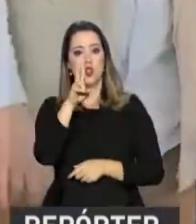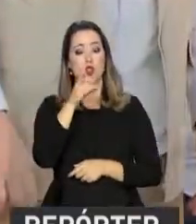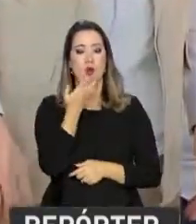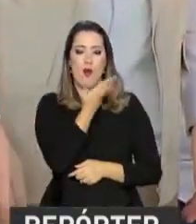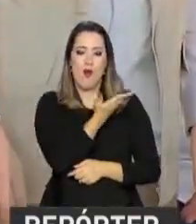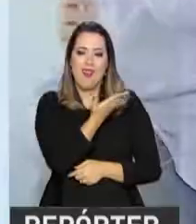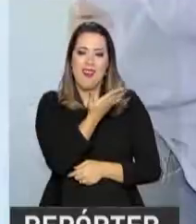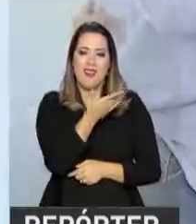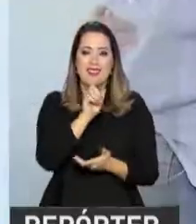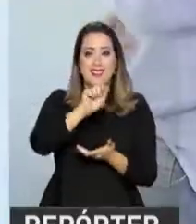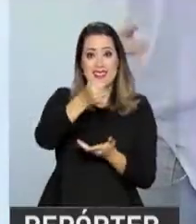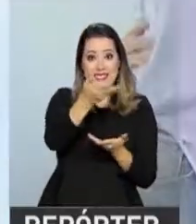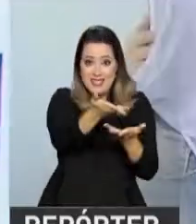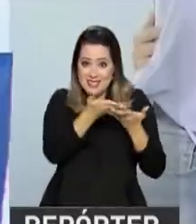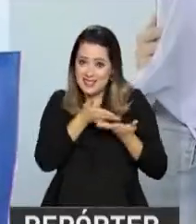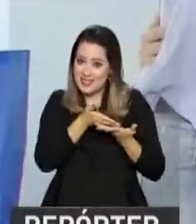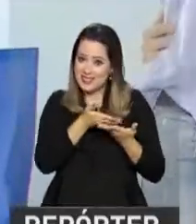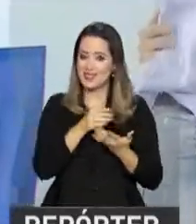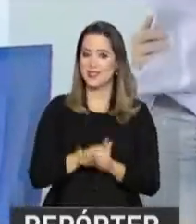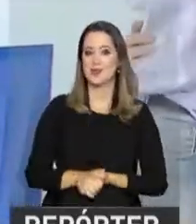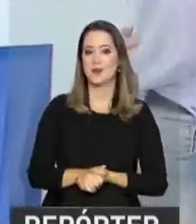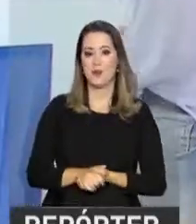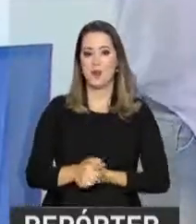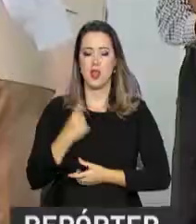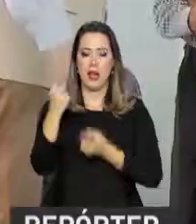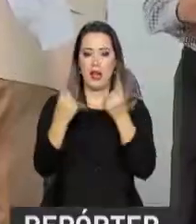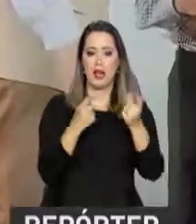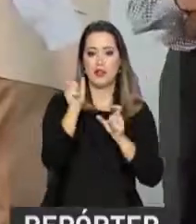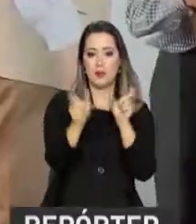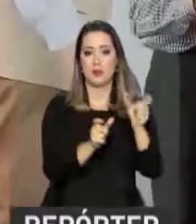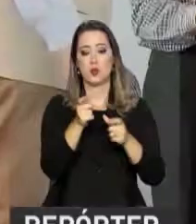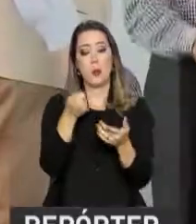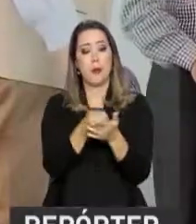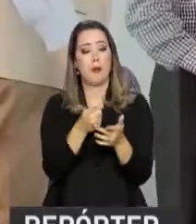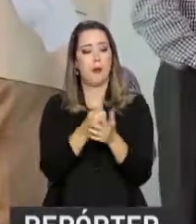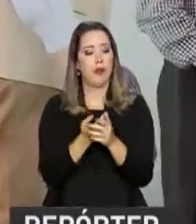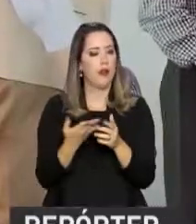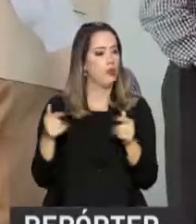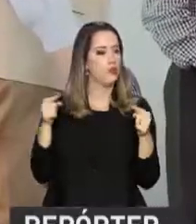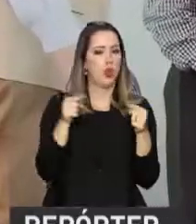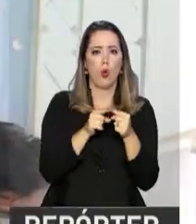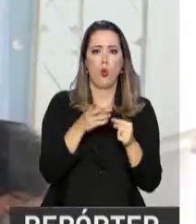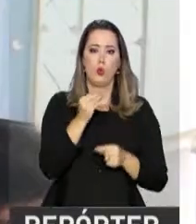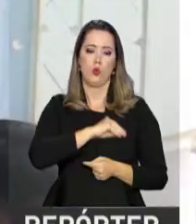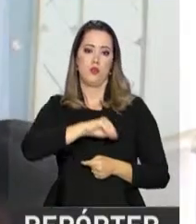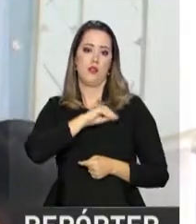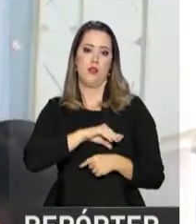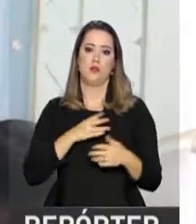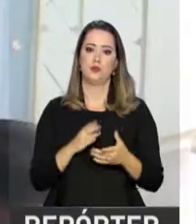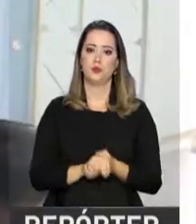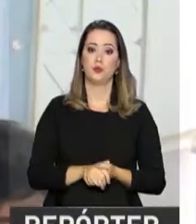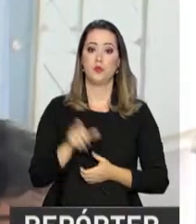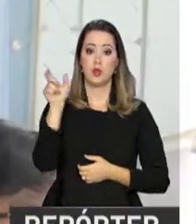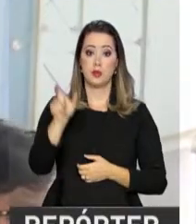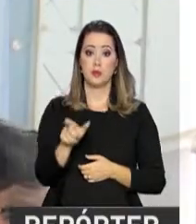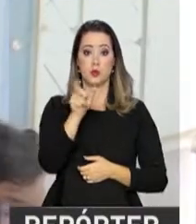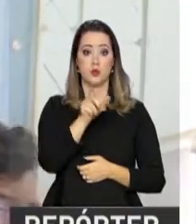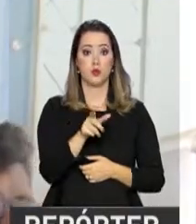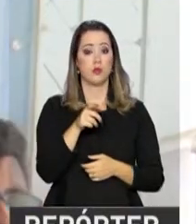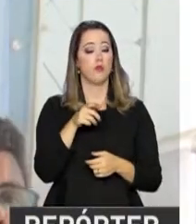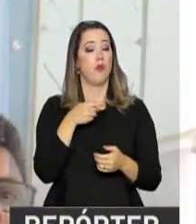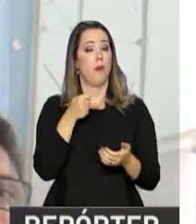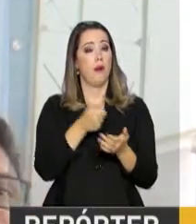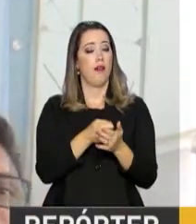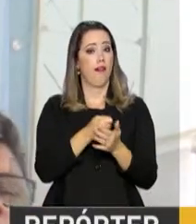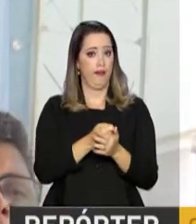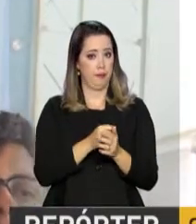maria luiza aí recebendo as chaves cada morador vai pagar de acordo com a renda as pessoas vão pagar no mínimo